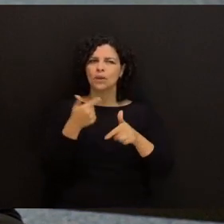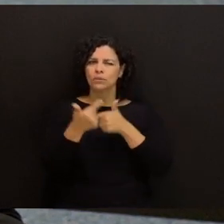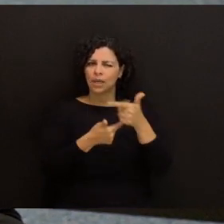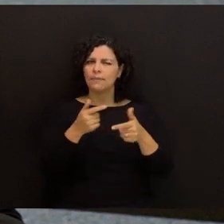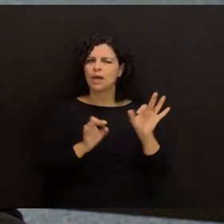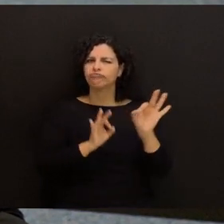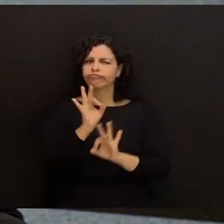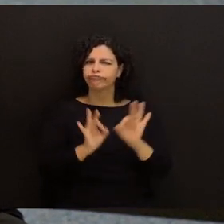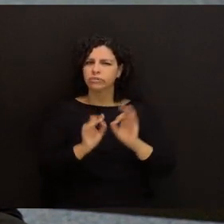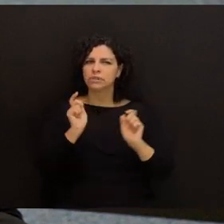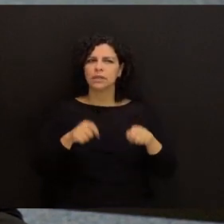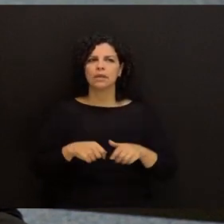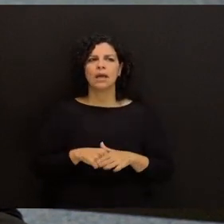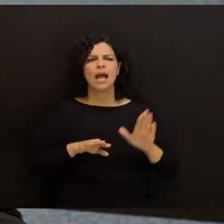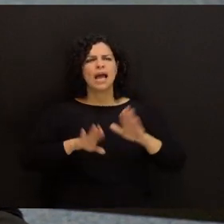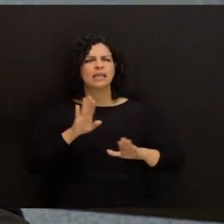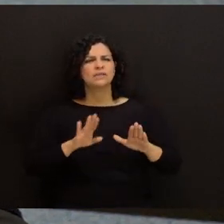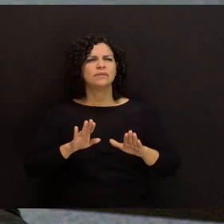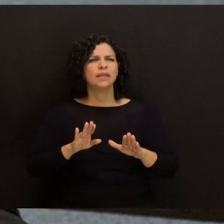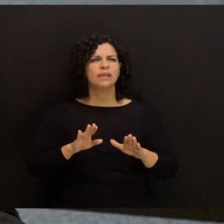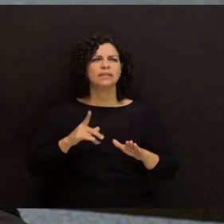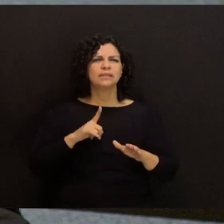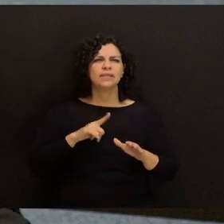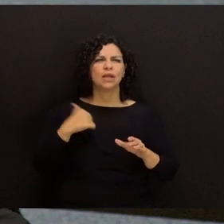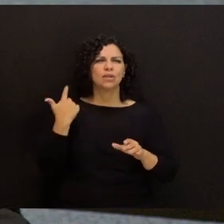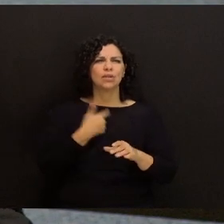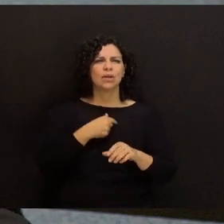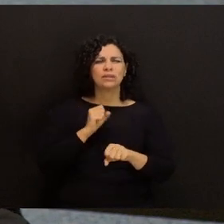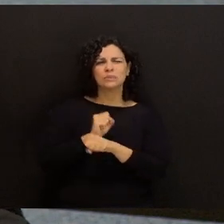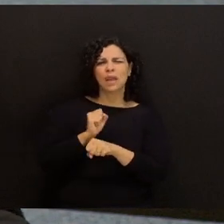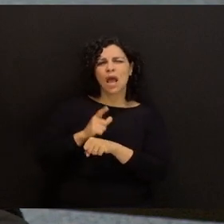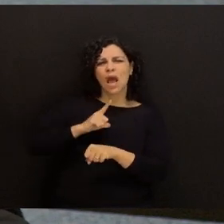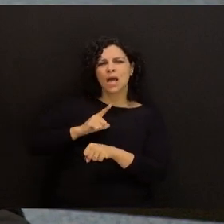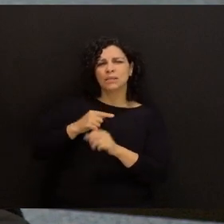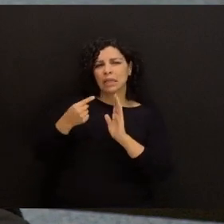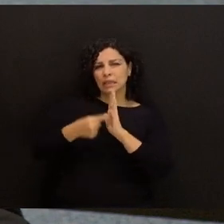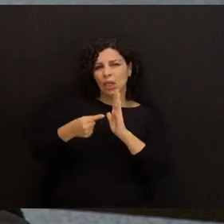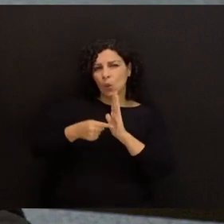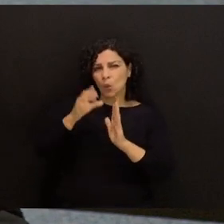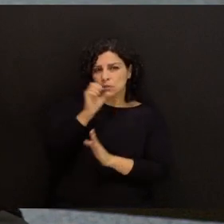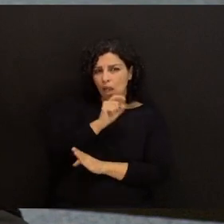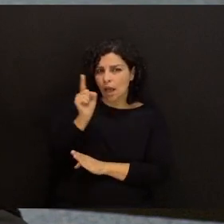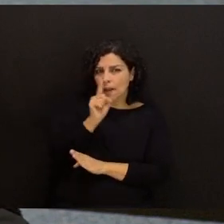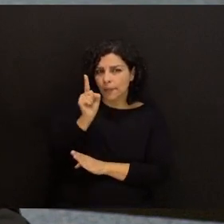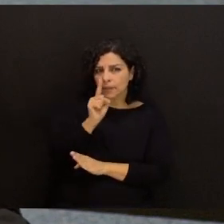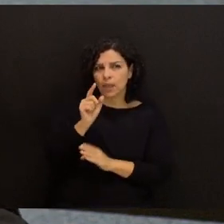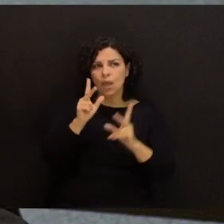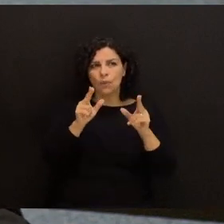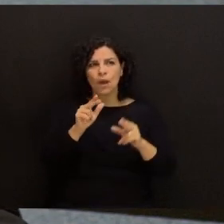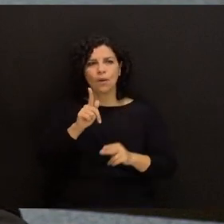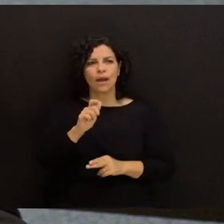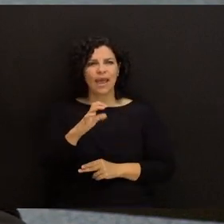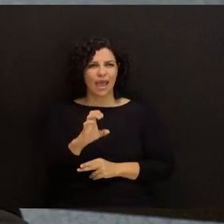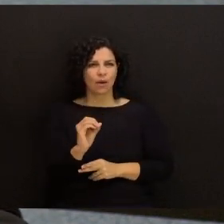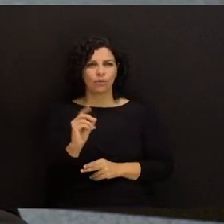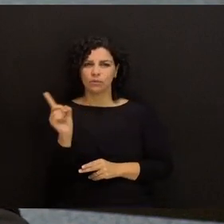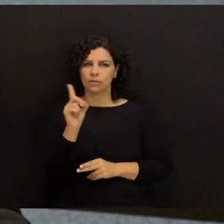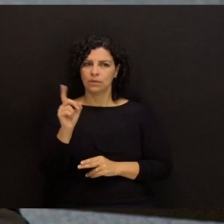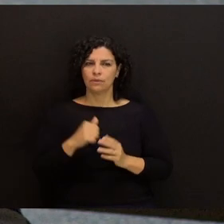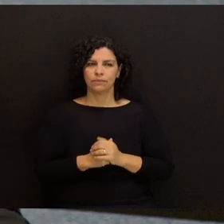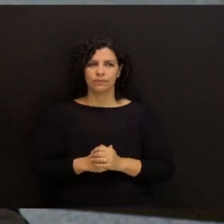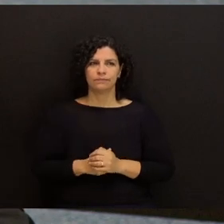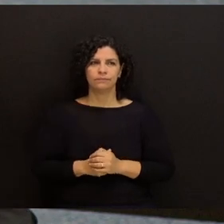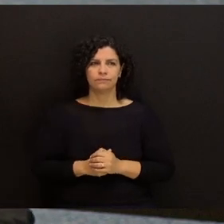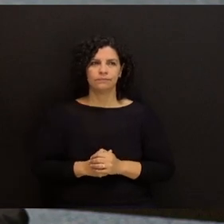tá sendo bem feito Talvez um antes do recesso porque essa vez não será só uma denúncia rapidinha se não ganhar porque eu fiz aquela vez da emoção não